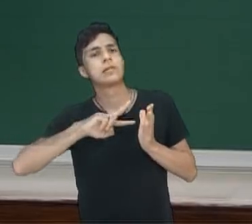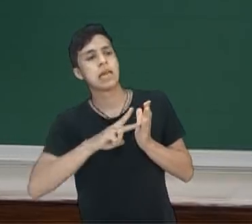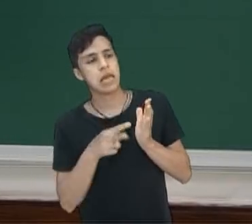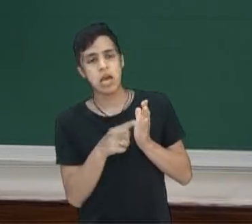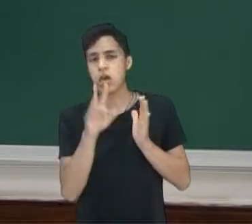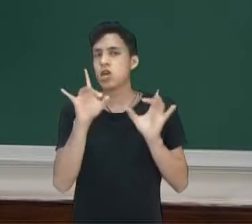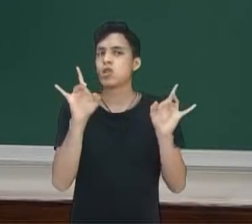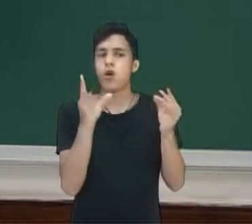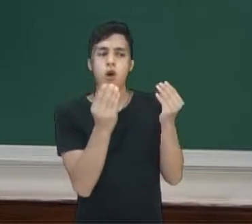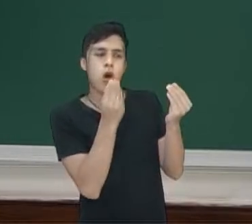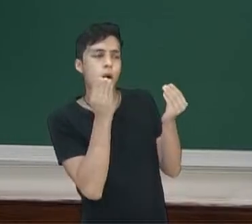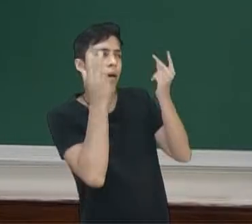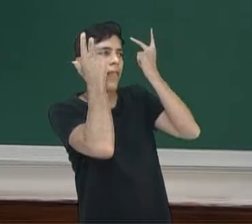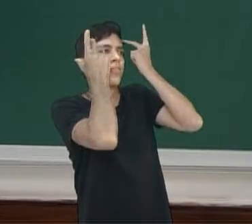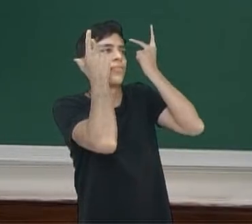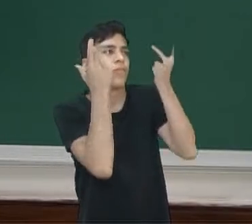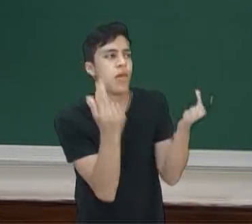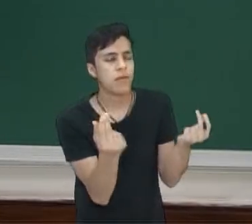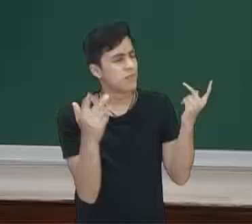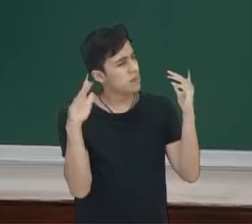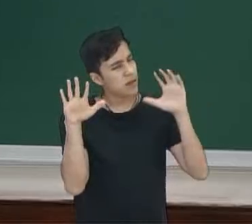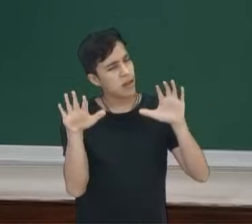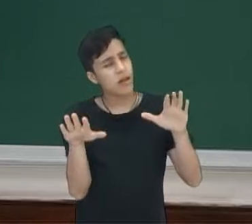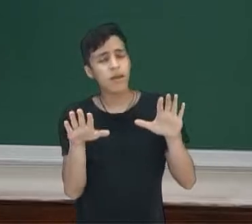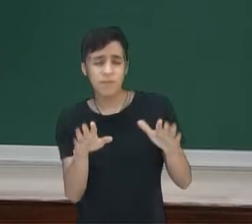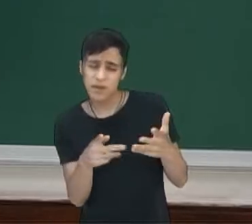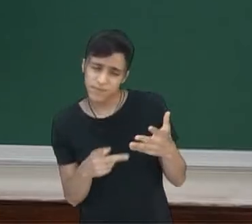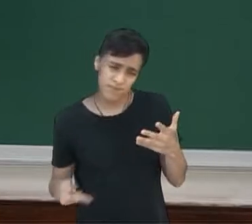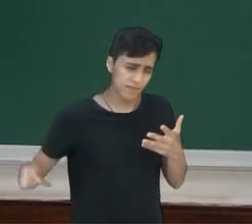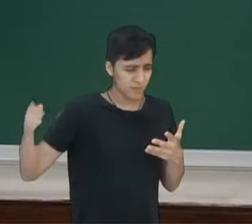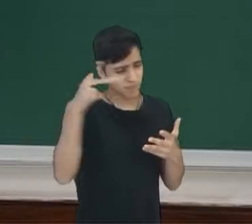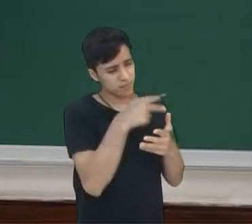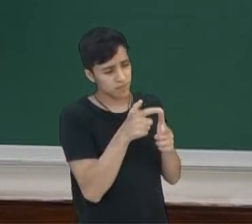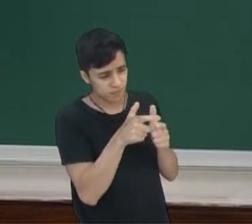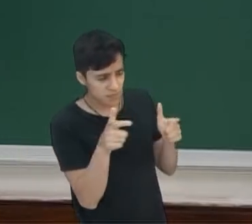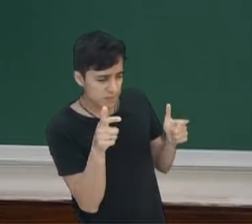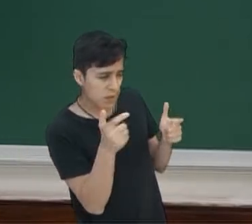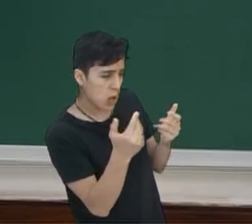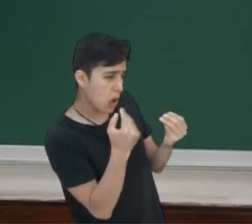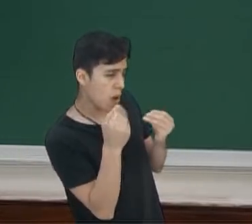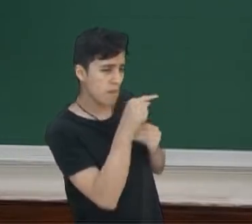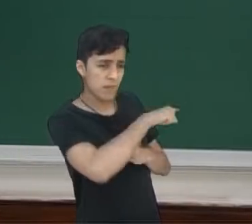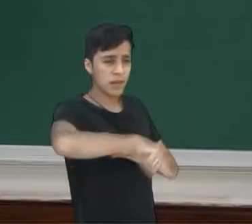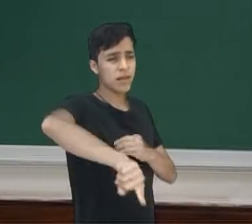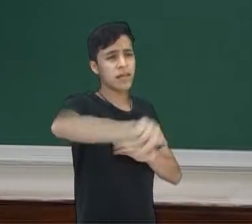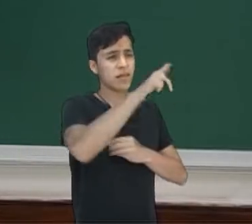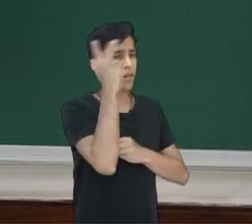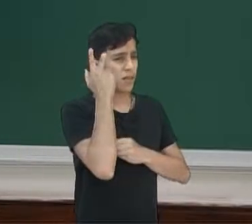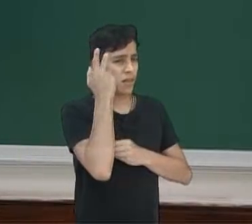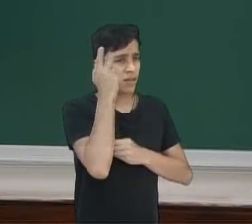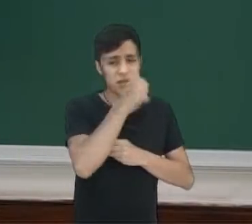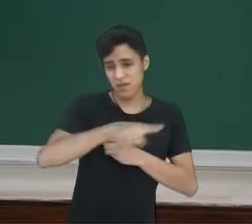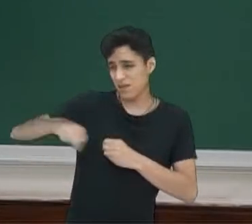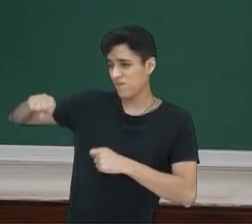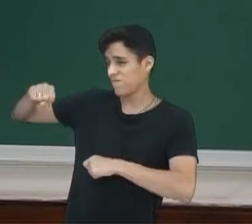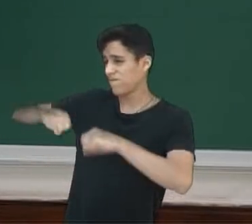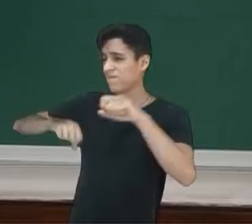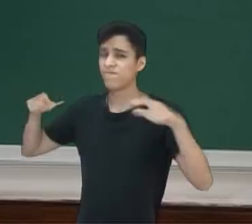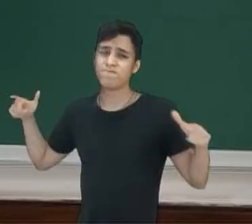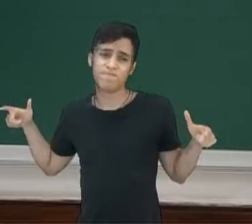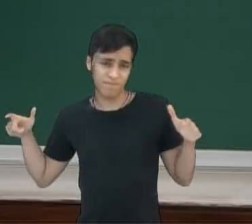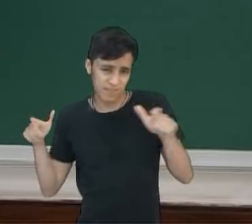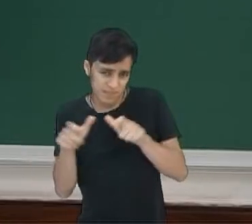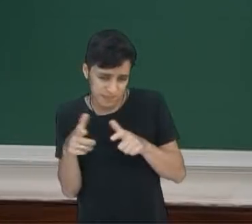comer alimentos naturais, mas priorizar mais os naturais e comer menos industrializados,